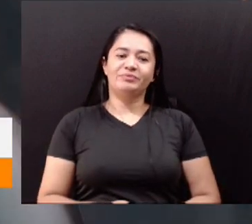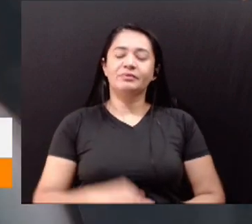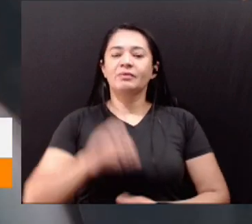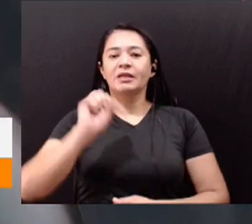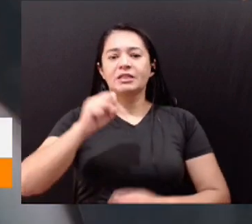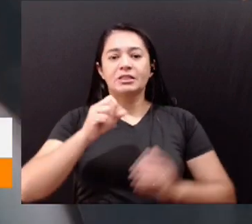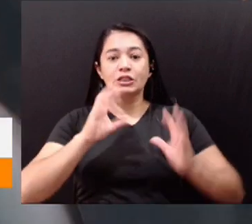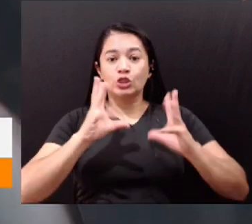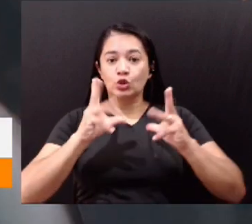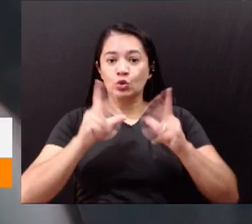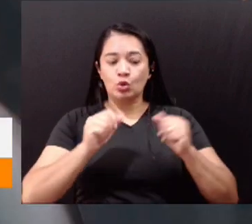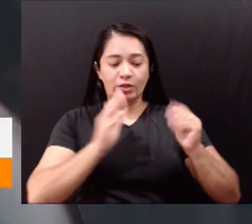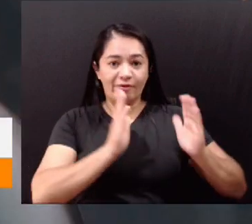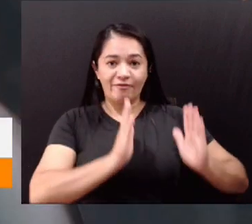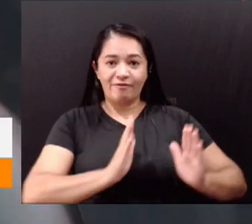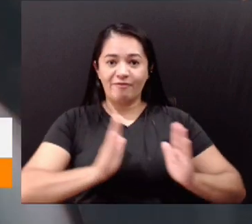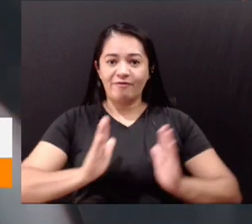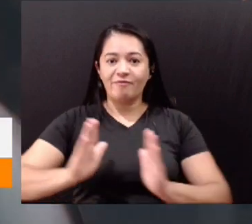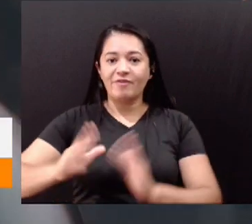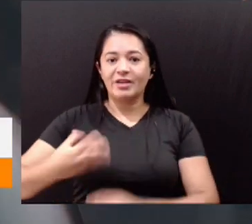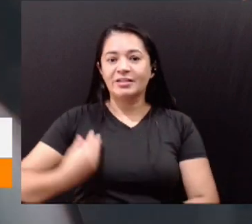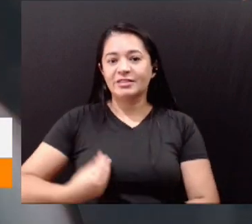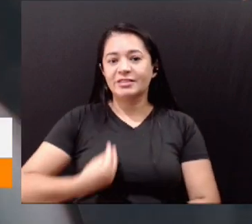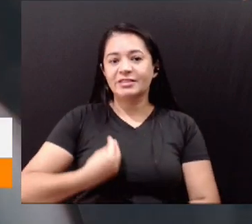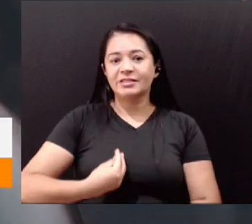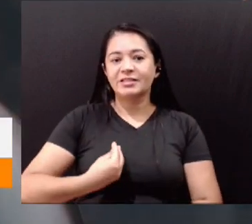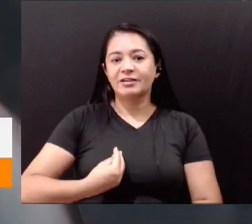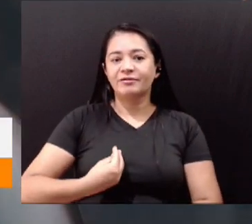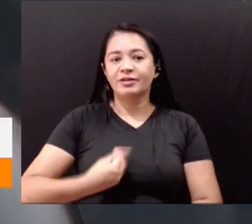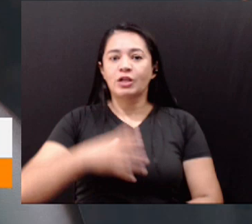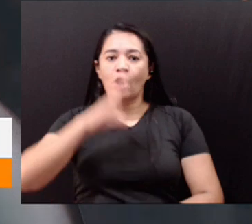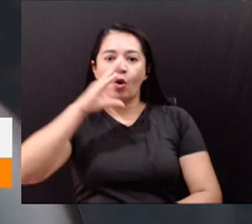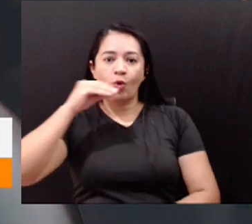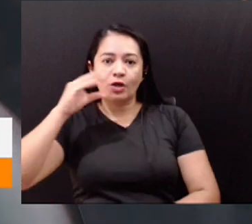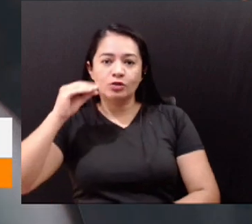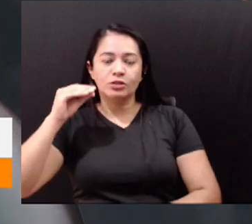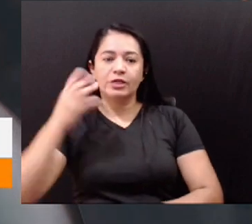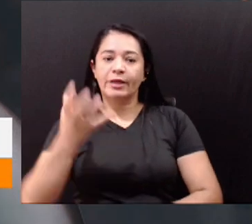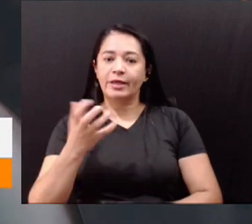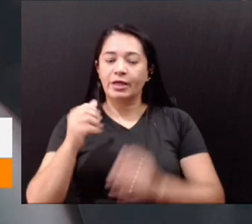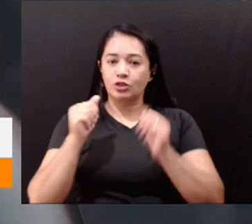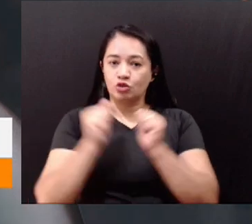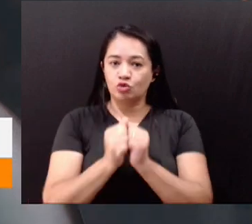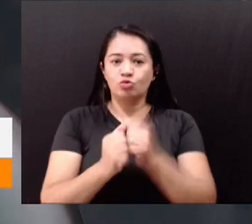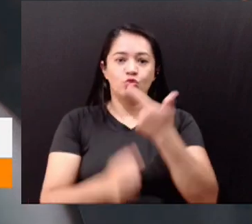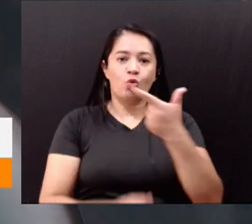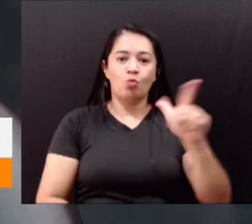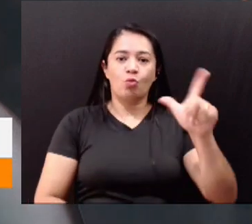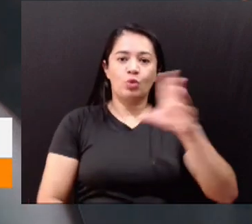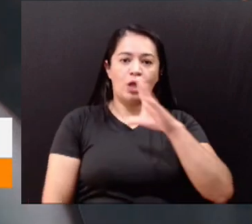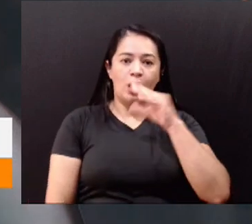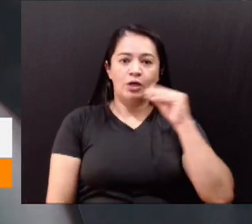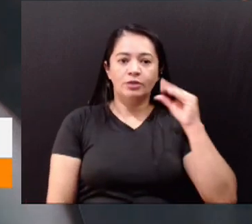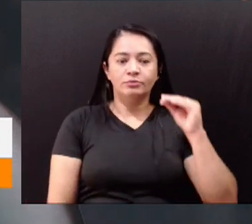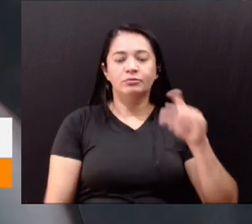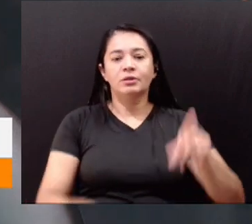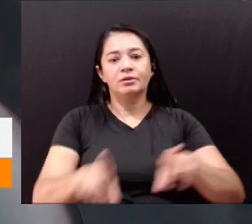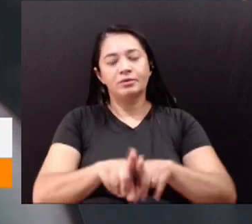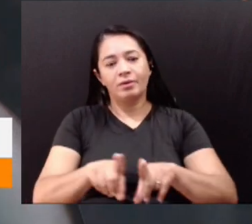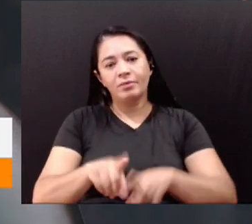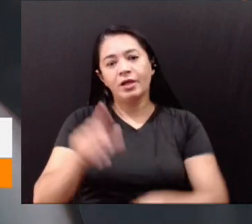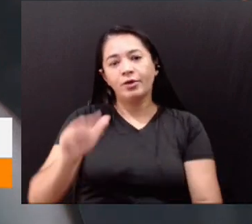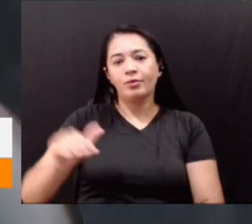exato. O adolescente quer conviver com seus pares, os adolescentes. Uhum. Os adultos querem conviver com seus pares,